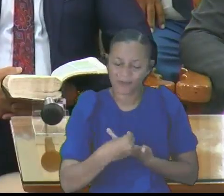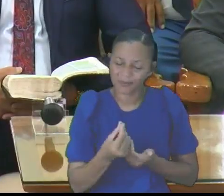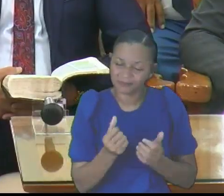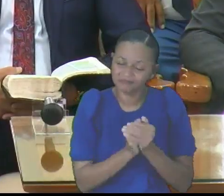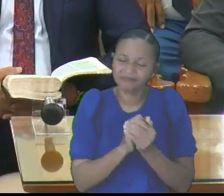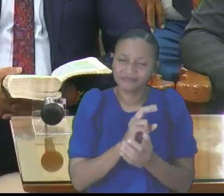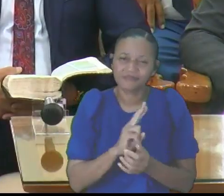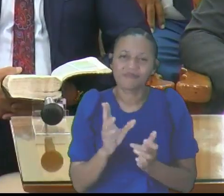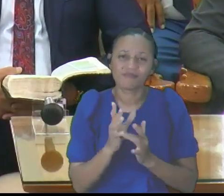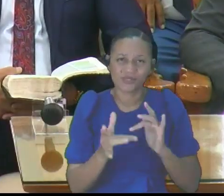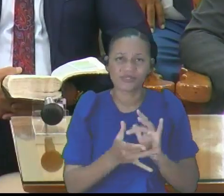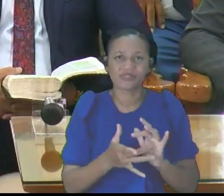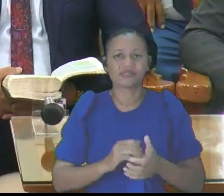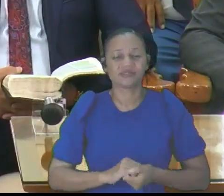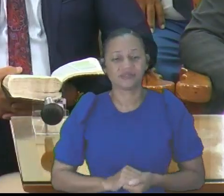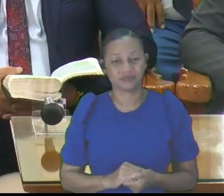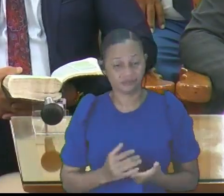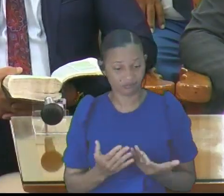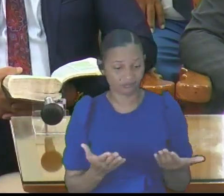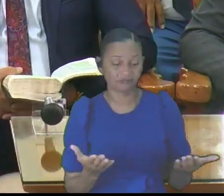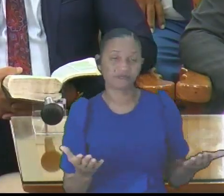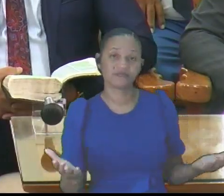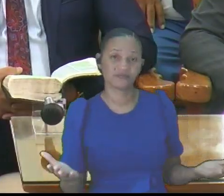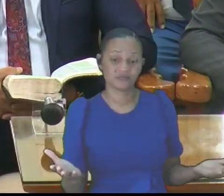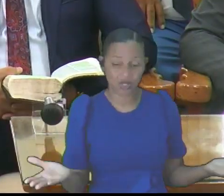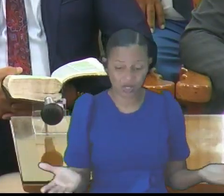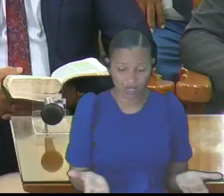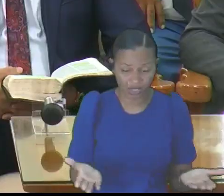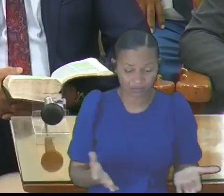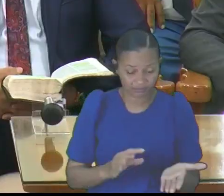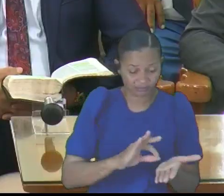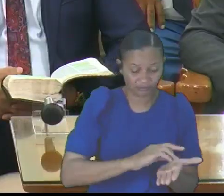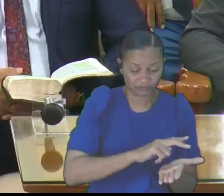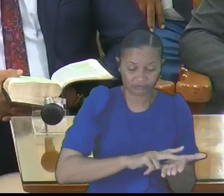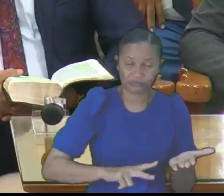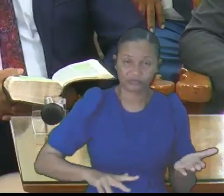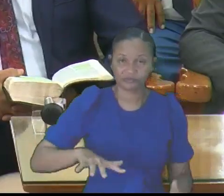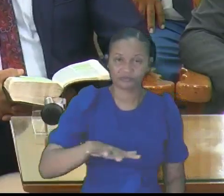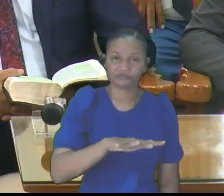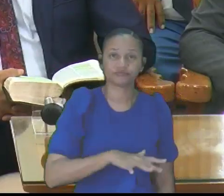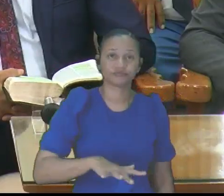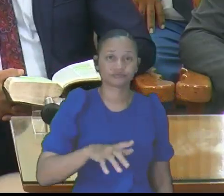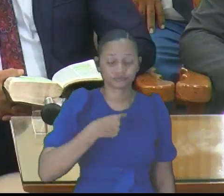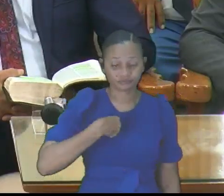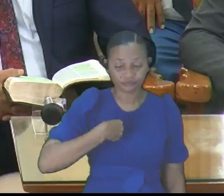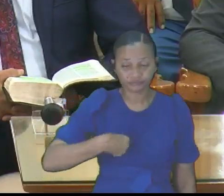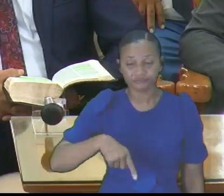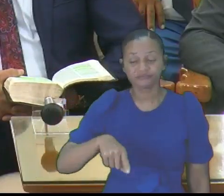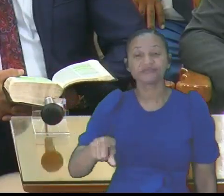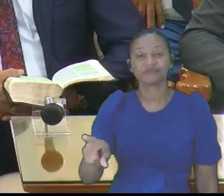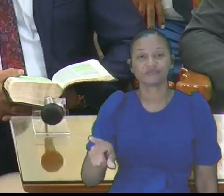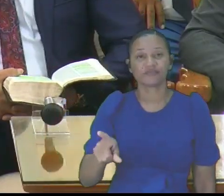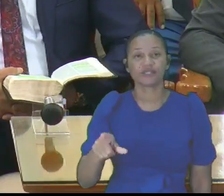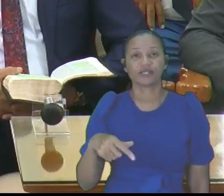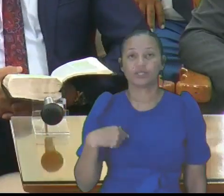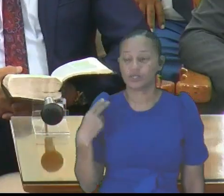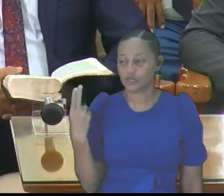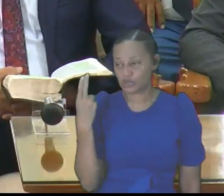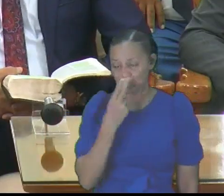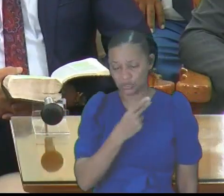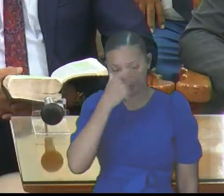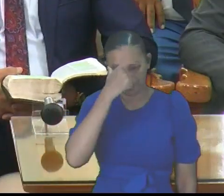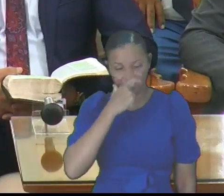nome de Jesus? Né? Quando foi agora na convenção geral, eu fui nomeado para um